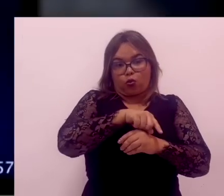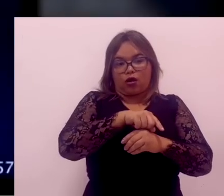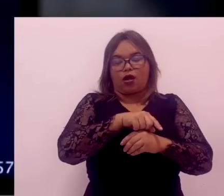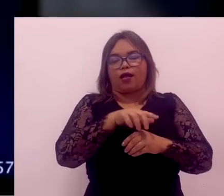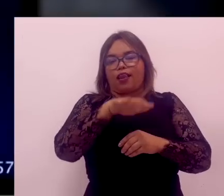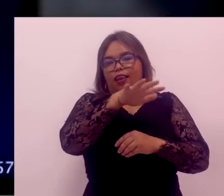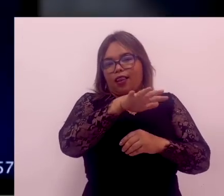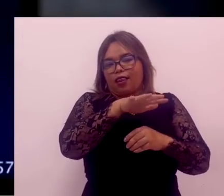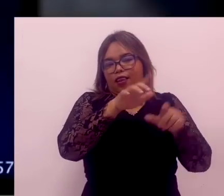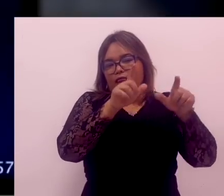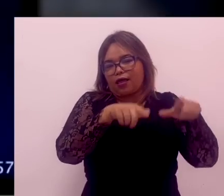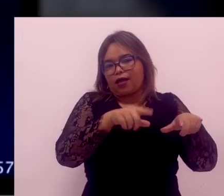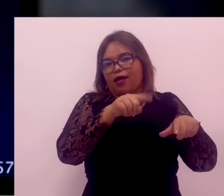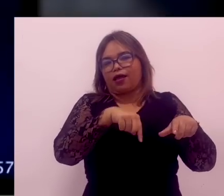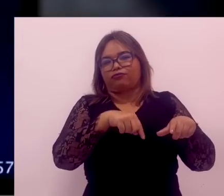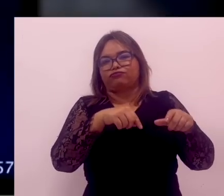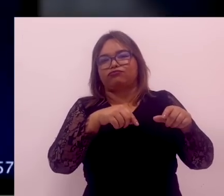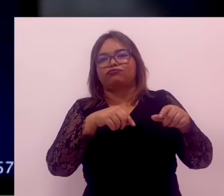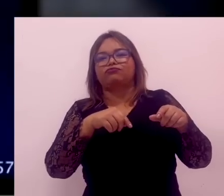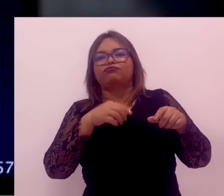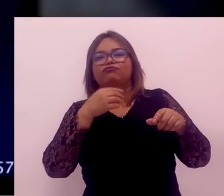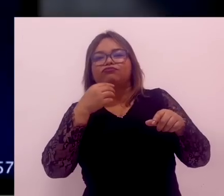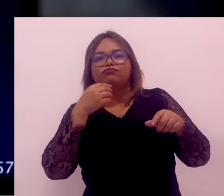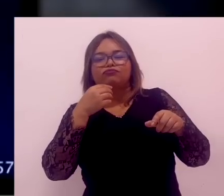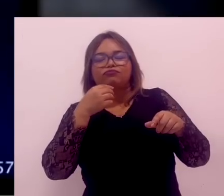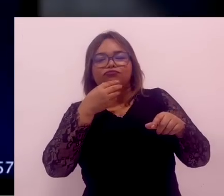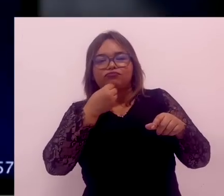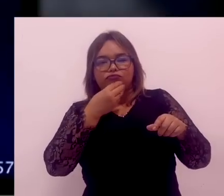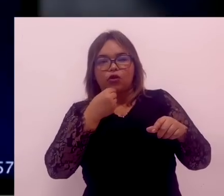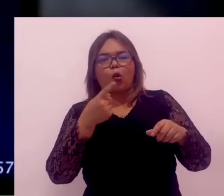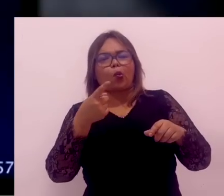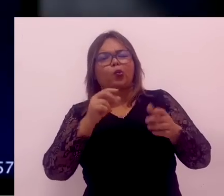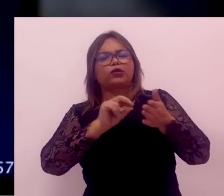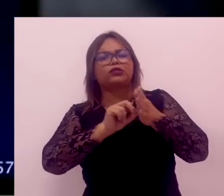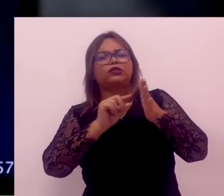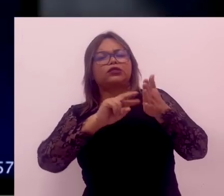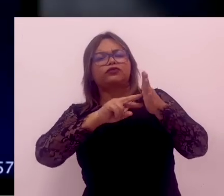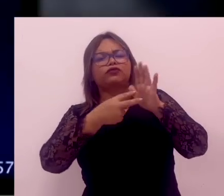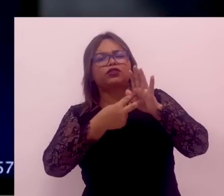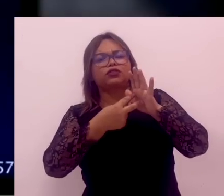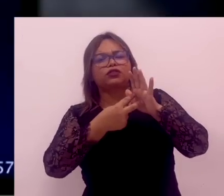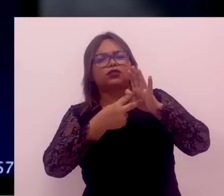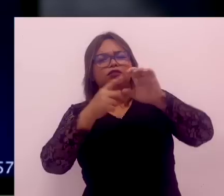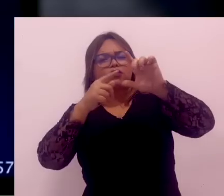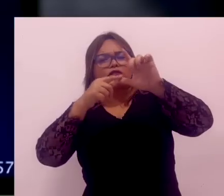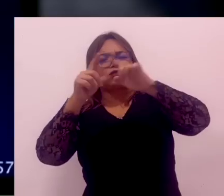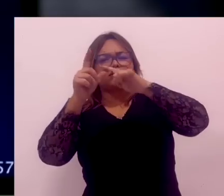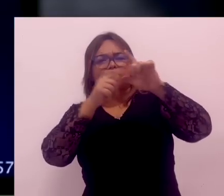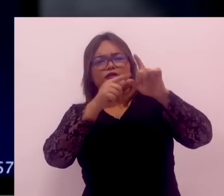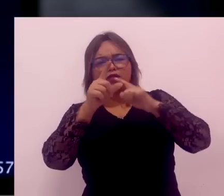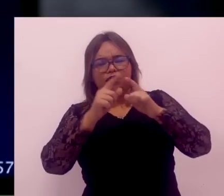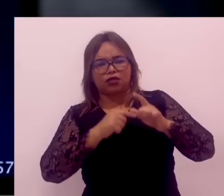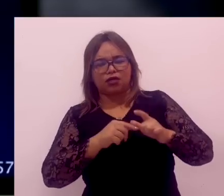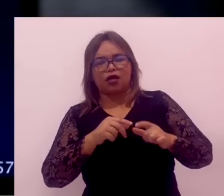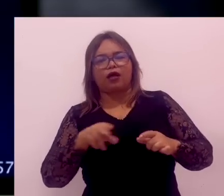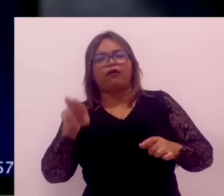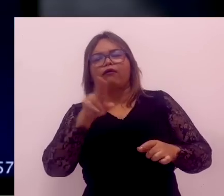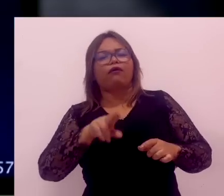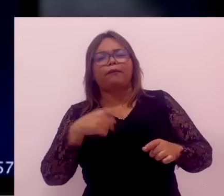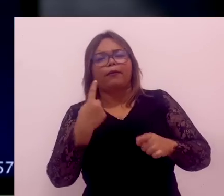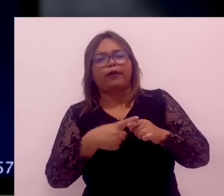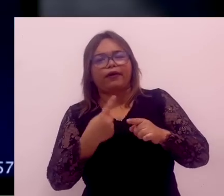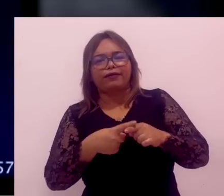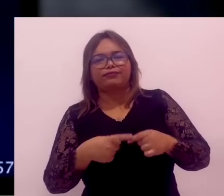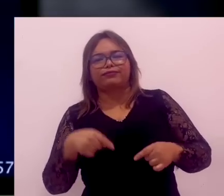significa o pentagrama. É considerado pelos ocultistas como o meio mais potente de invocar os espíritos. Quando uma única ponta da